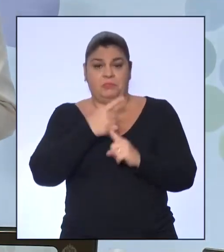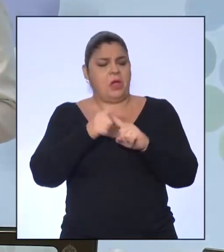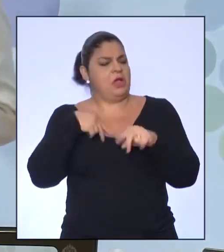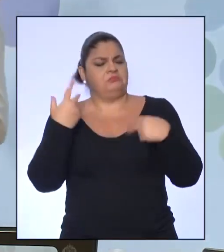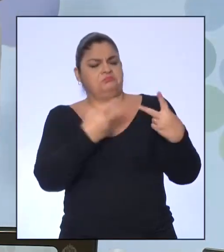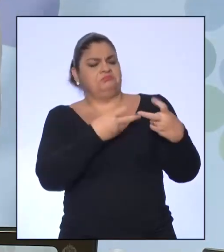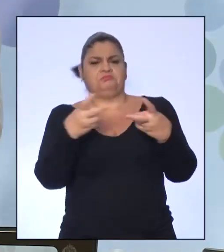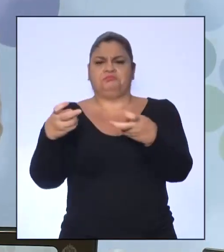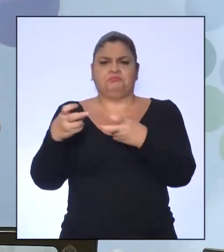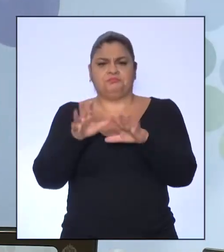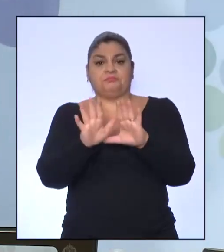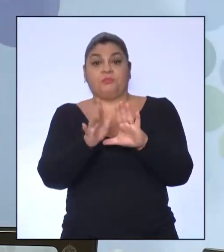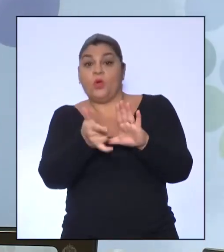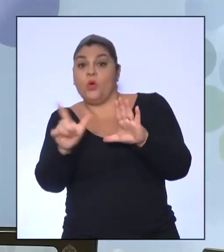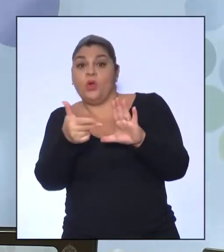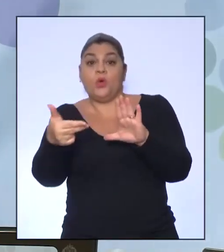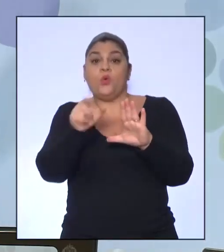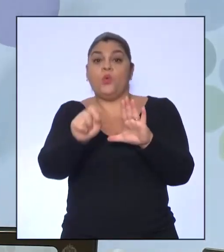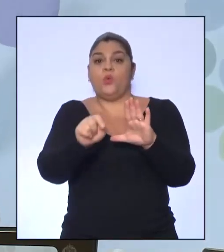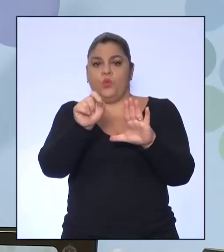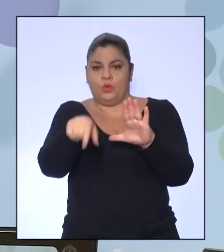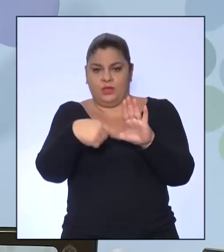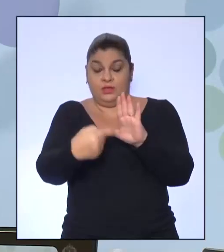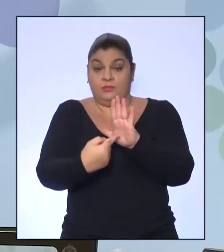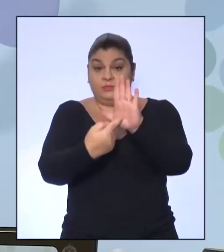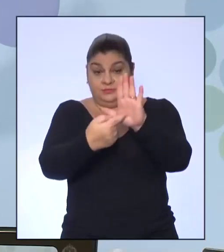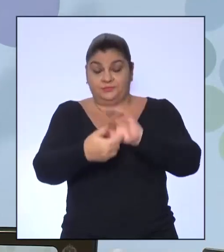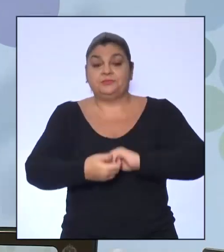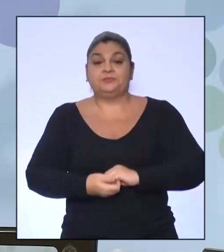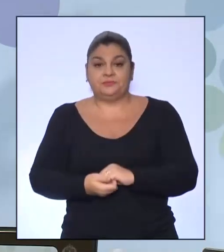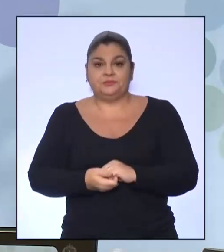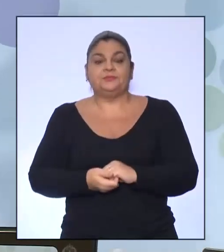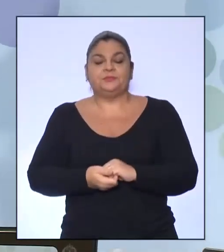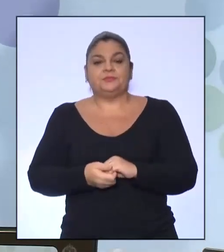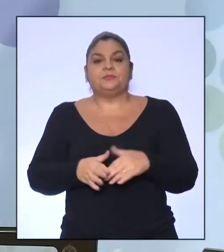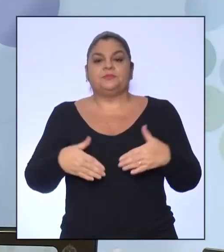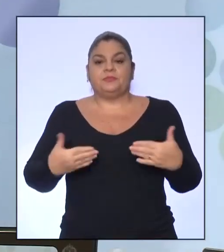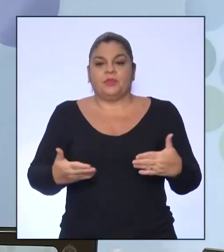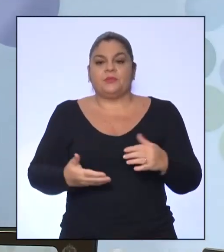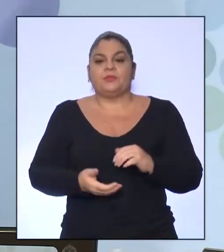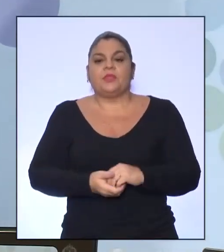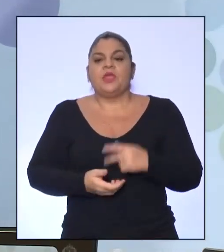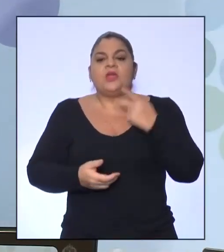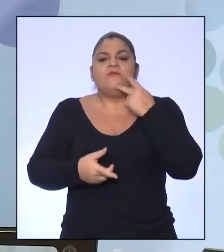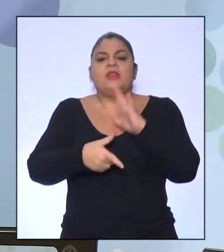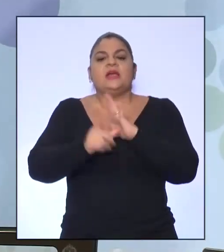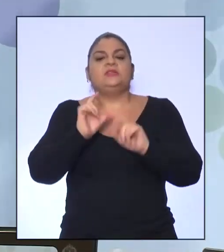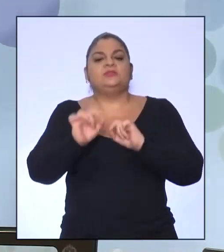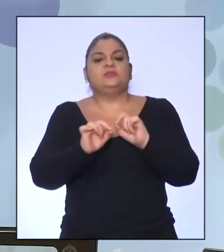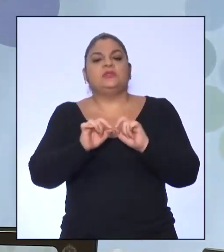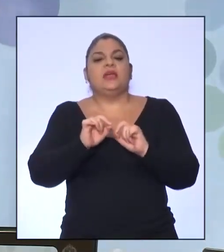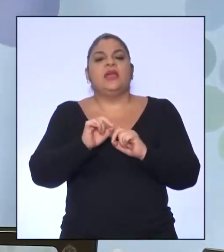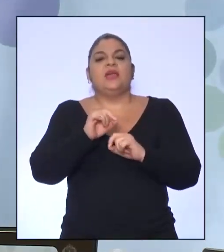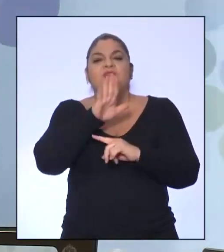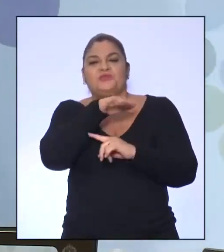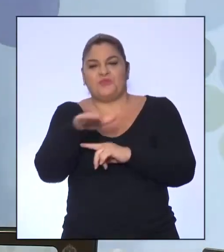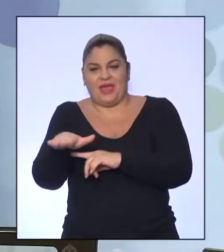percebo. Uma outra coisa que eu queria mostrar para vocês é assim. Vamos lá, eu falei para vocês do mar,